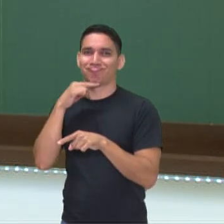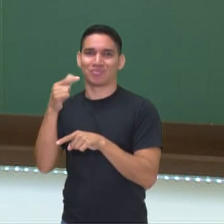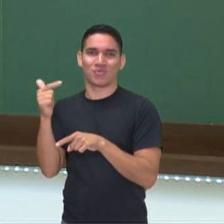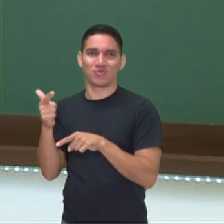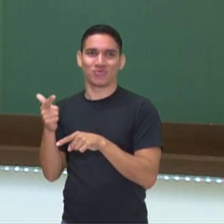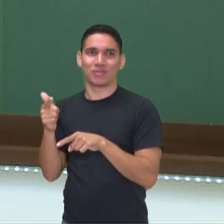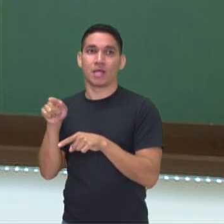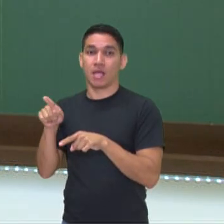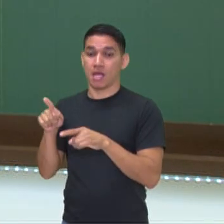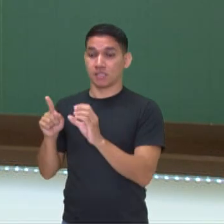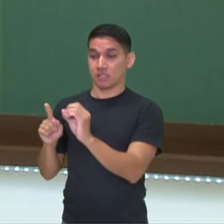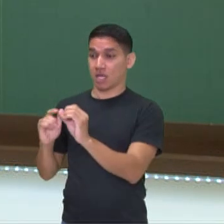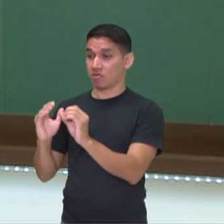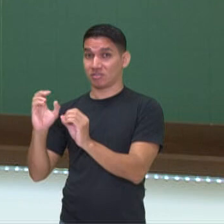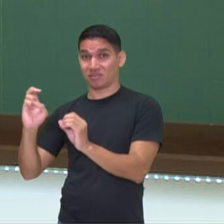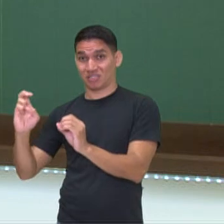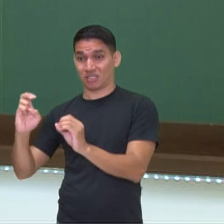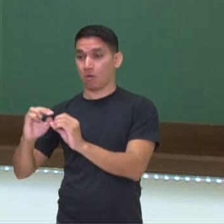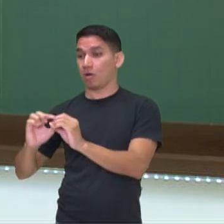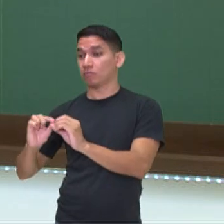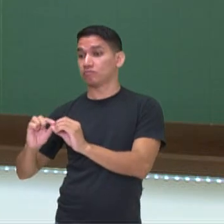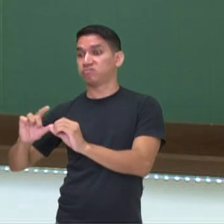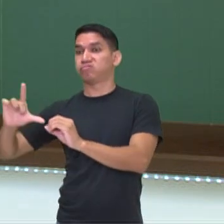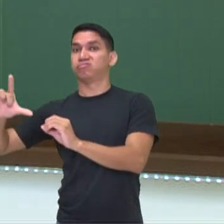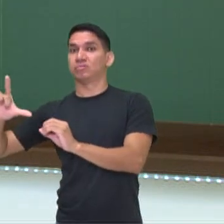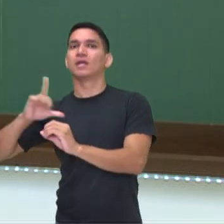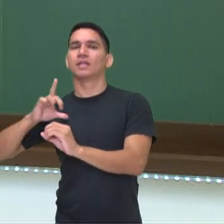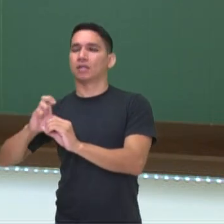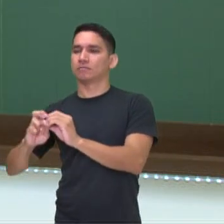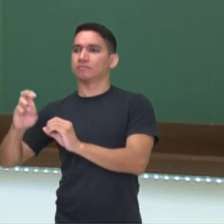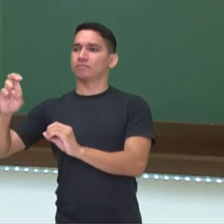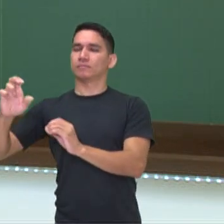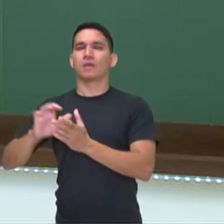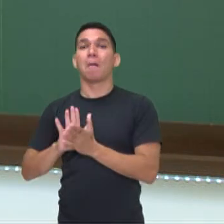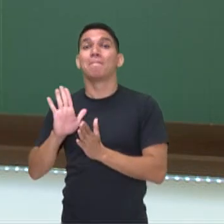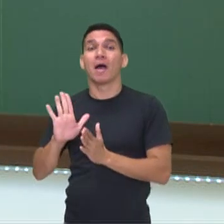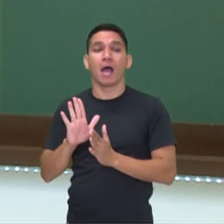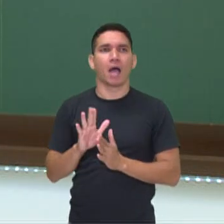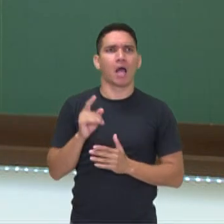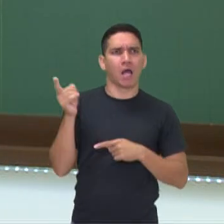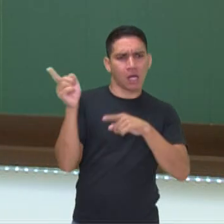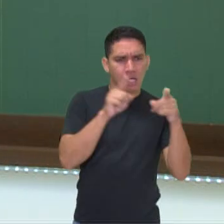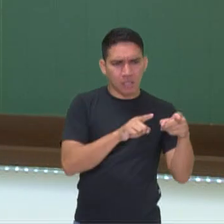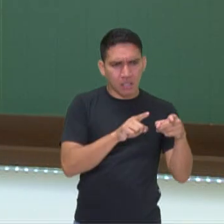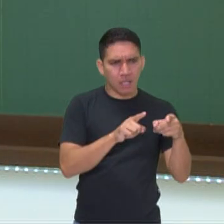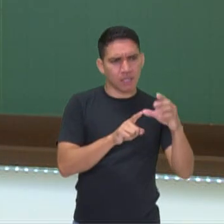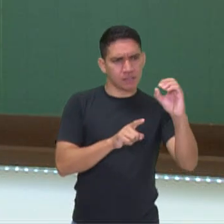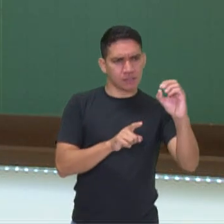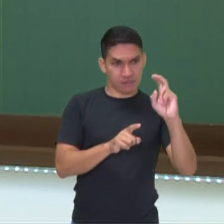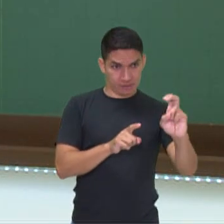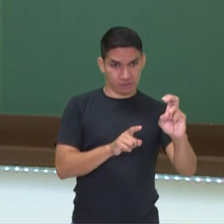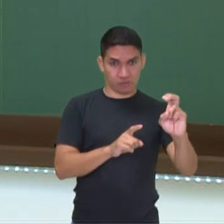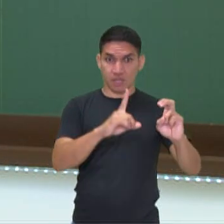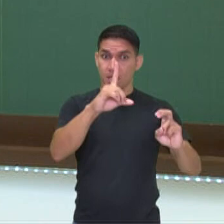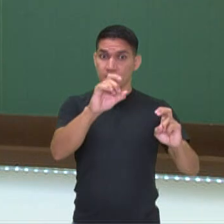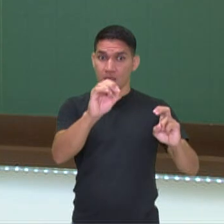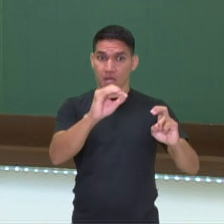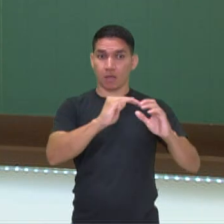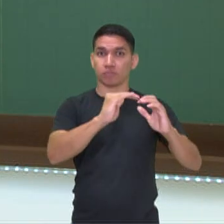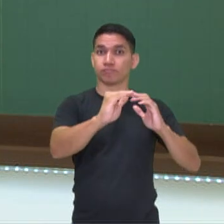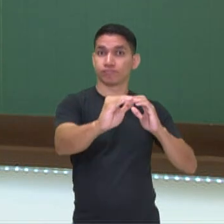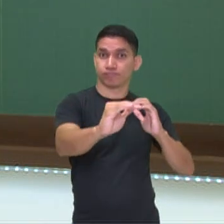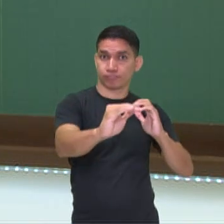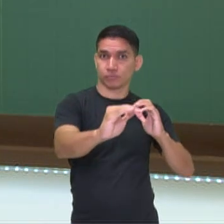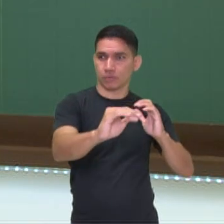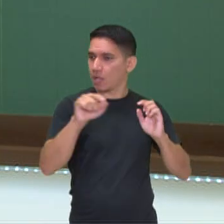entre 0 e 5, aqui tá crescendo, tá vendo? Agora, entre 5 e 10, aqui tá constante. E aqui, entre